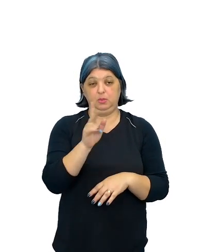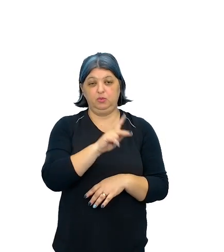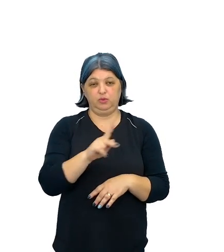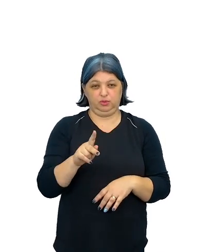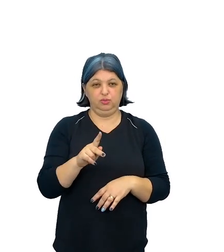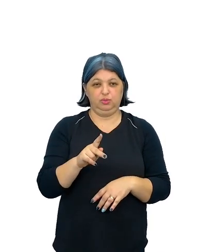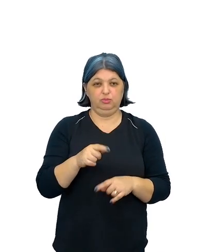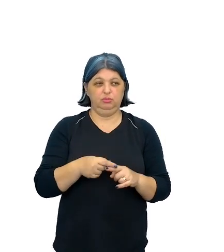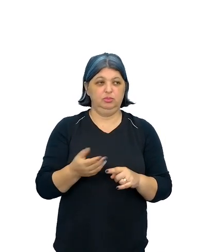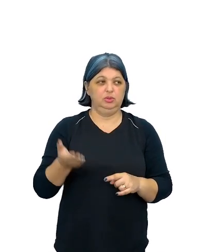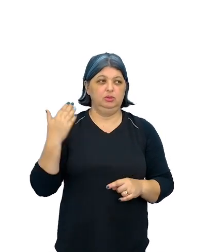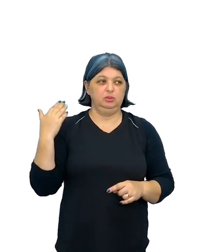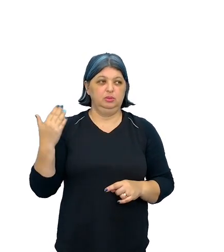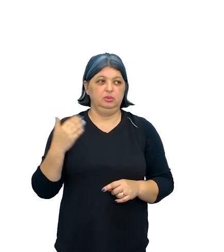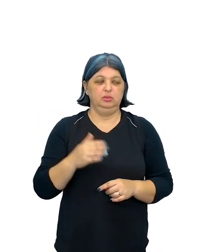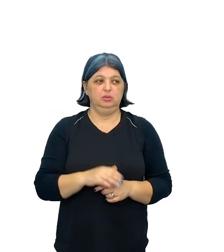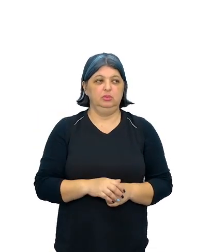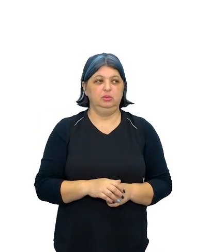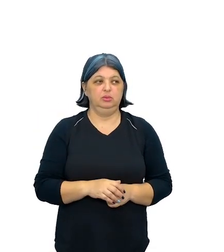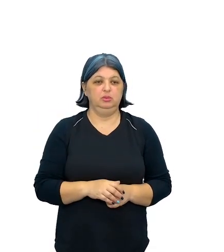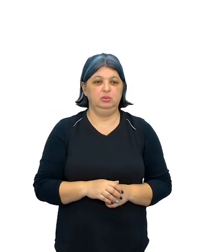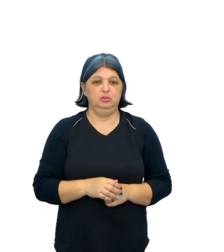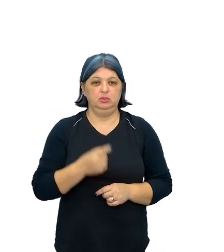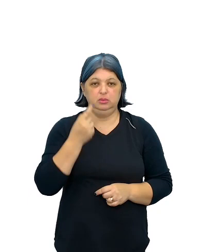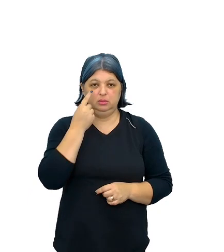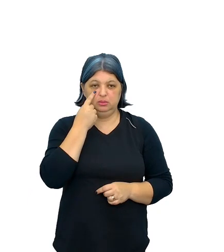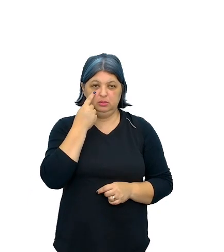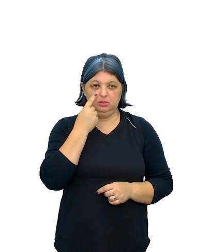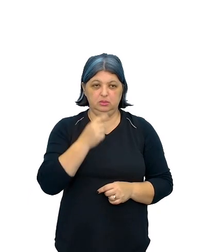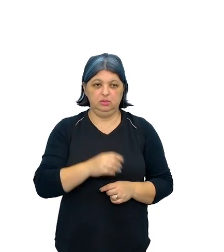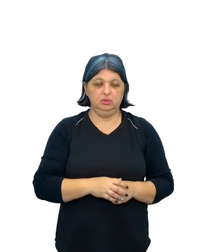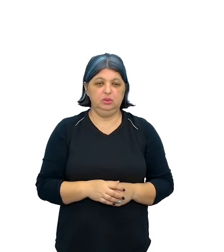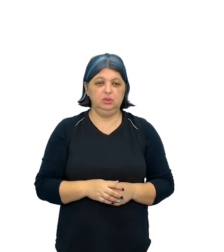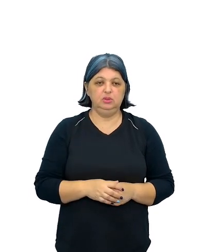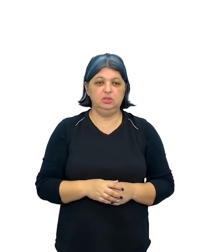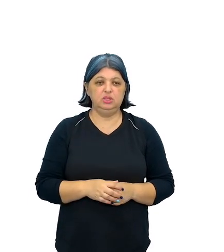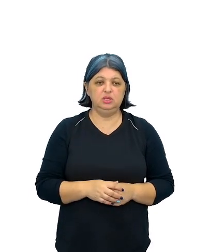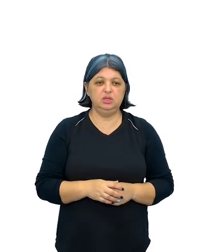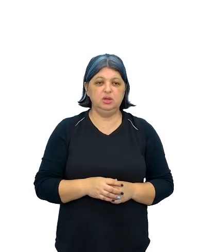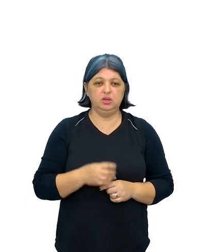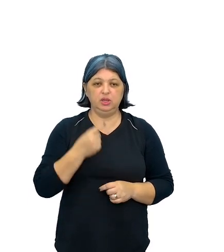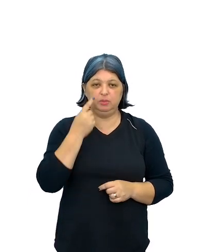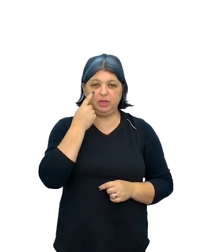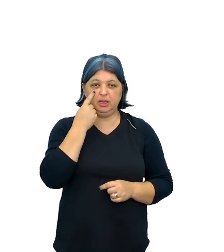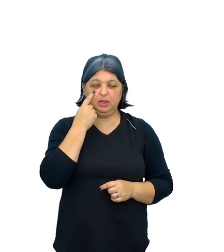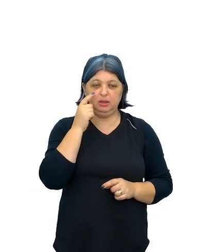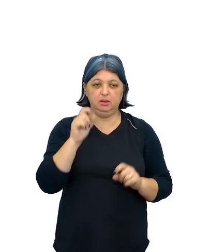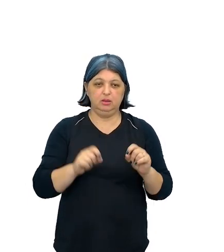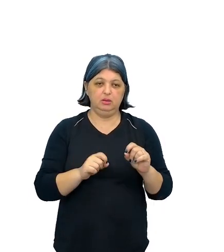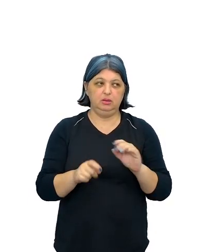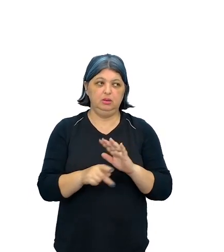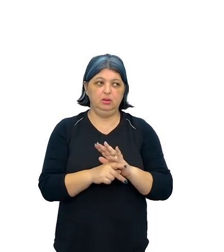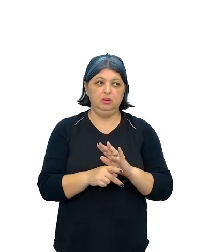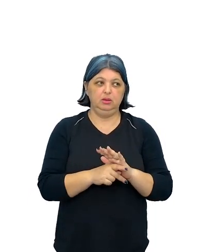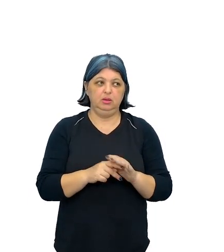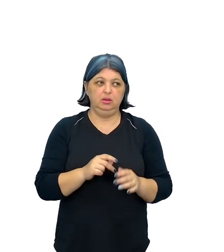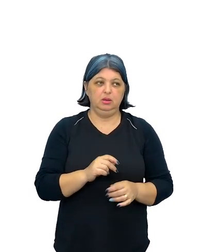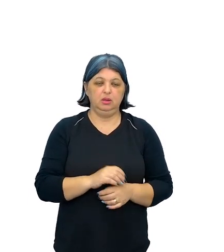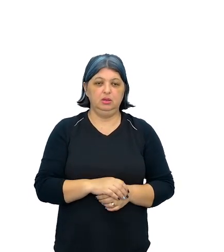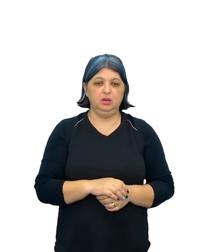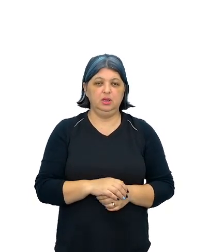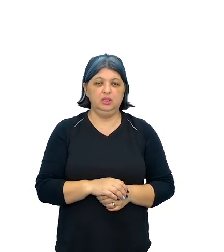que havia anteriormente nos anos iniciais, né? Então, é foco nas práticas de linguagem já